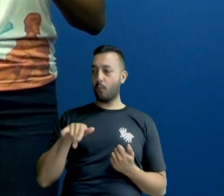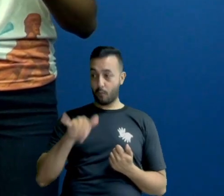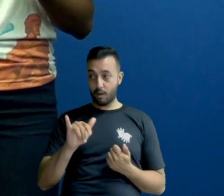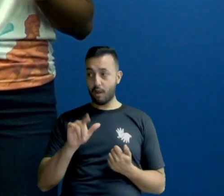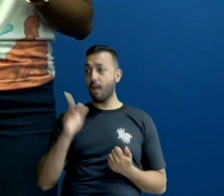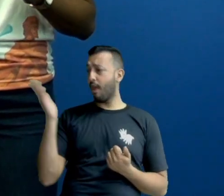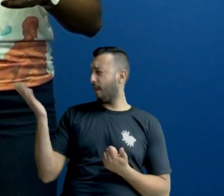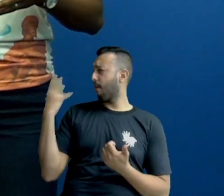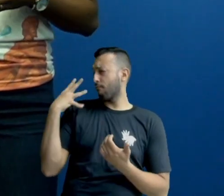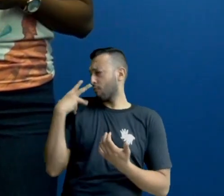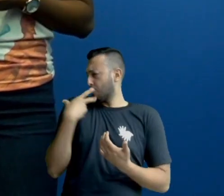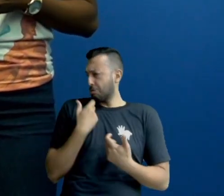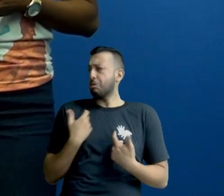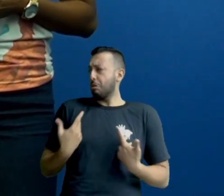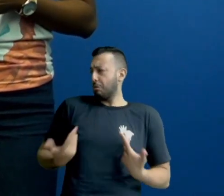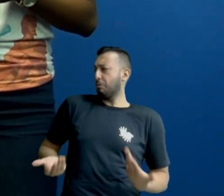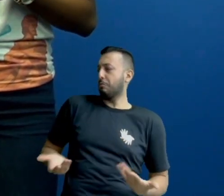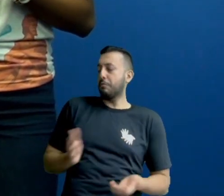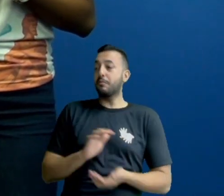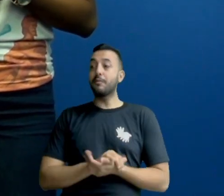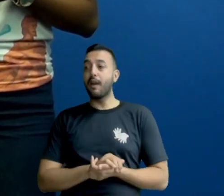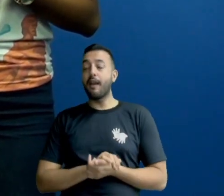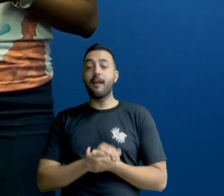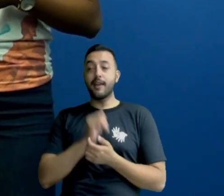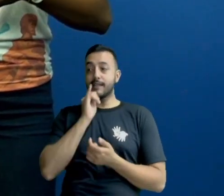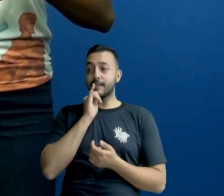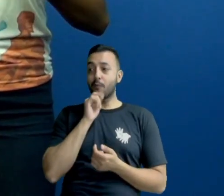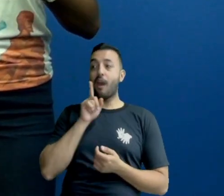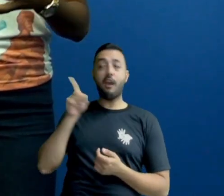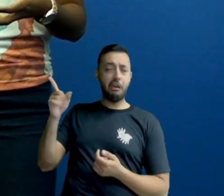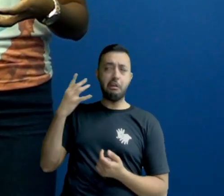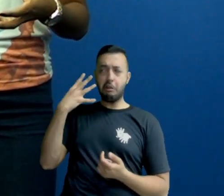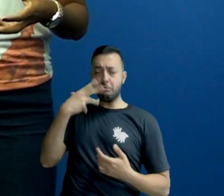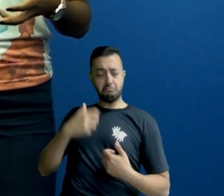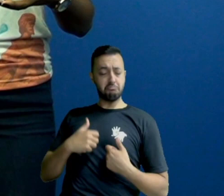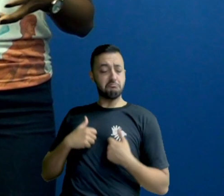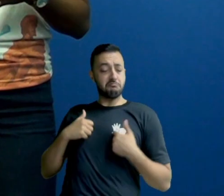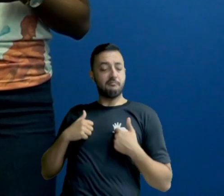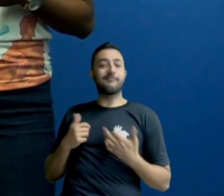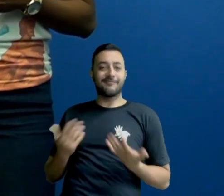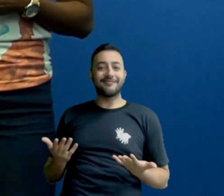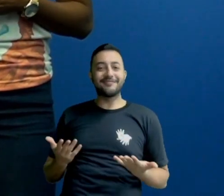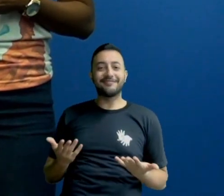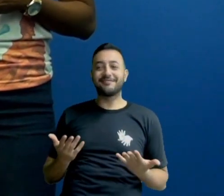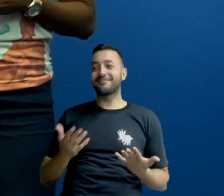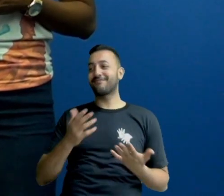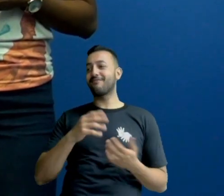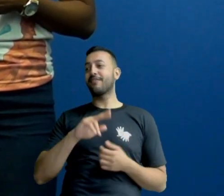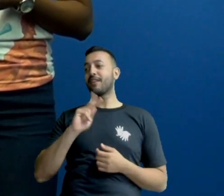charmosa, bonito, belo. Então, o exemplo é, ele é um cara charmoso.